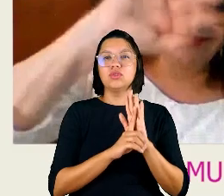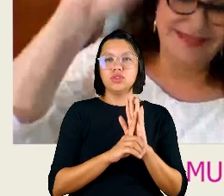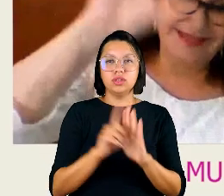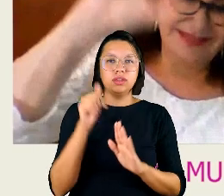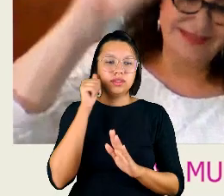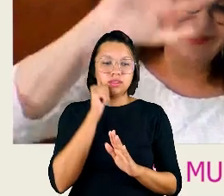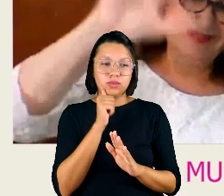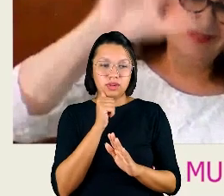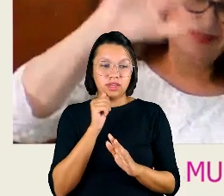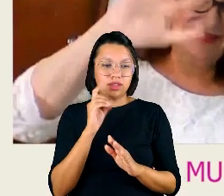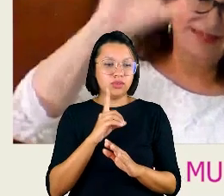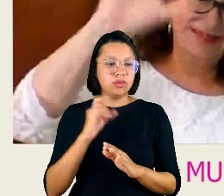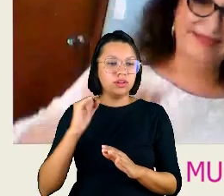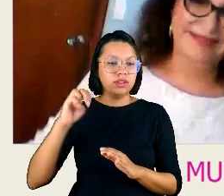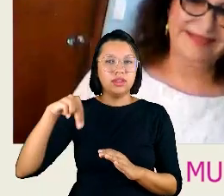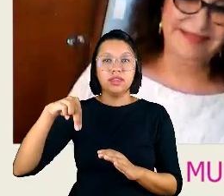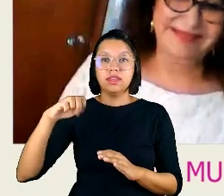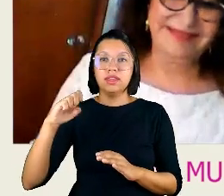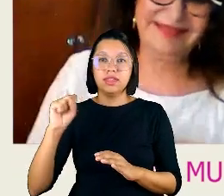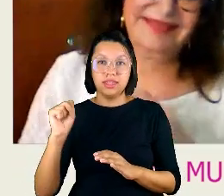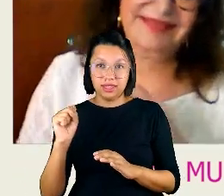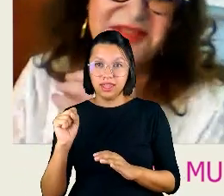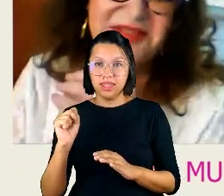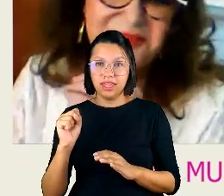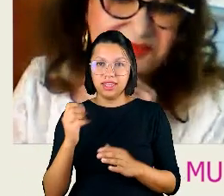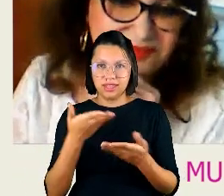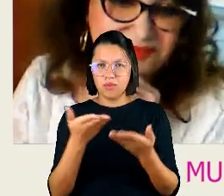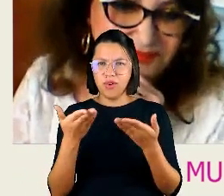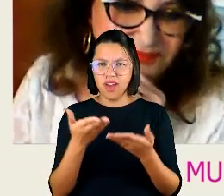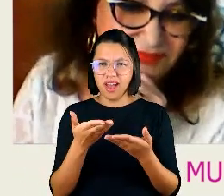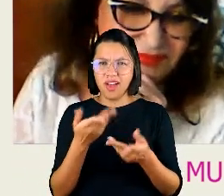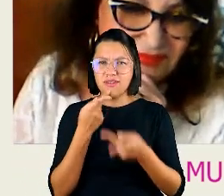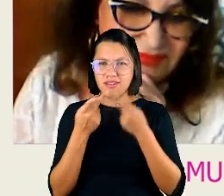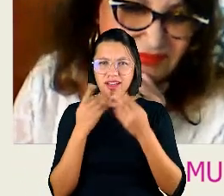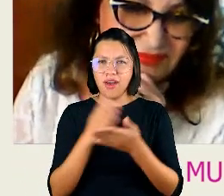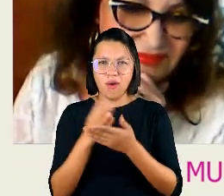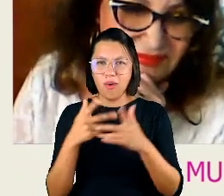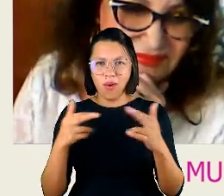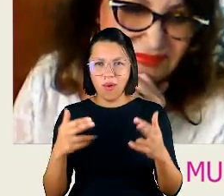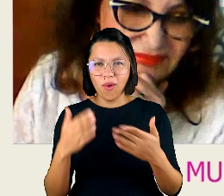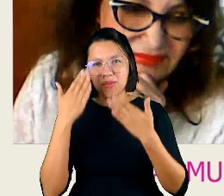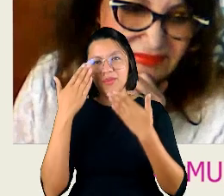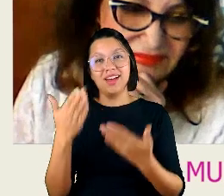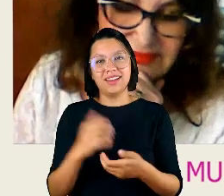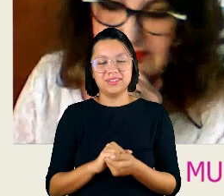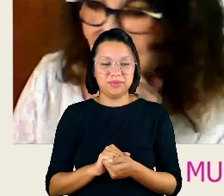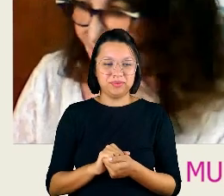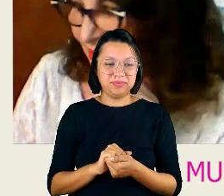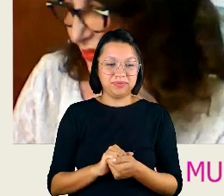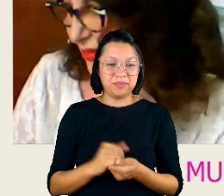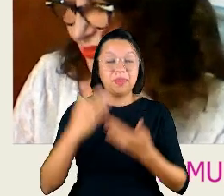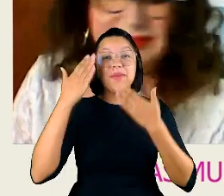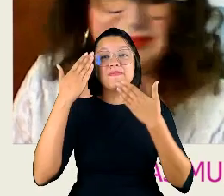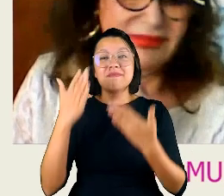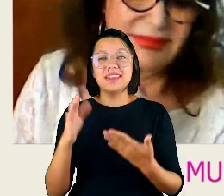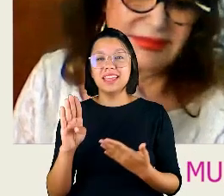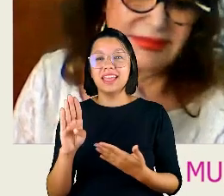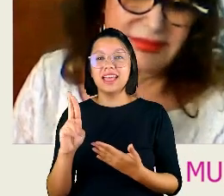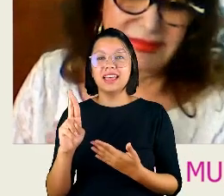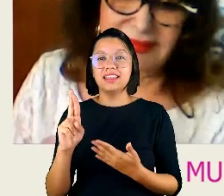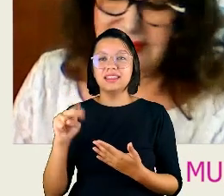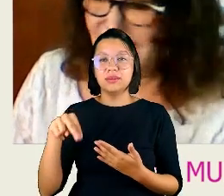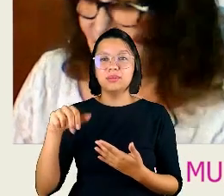vai fazer alguma consideração, e é isso. Muito obrigada. Obrigada, Bruna. Eu também quero